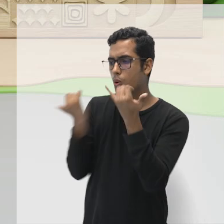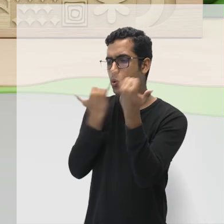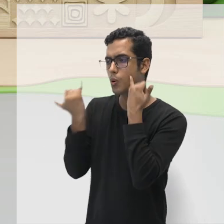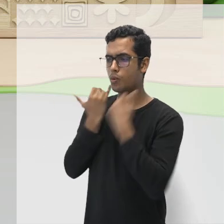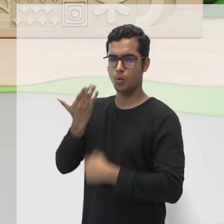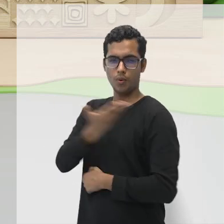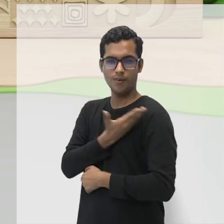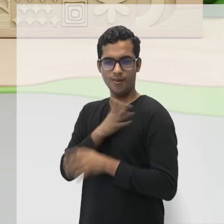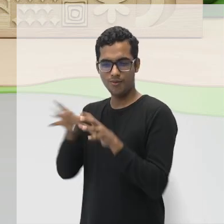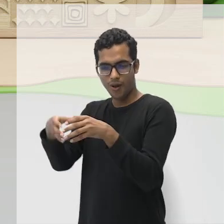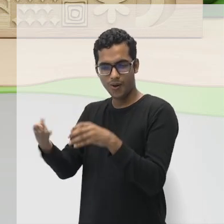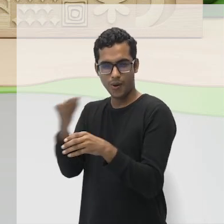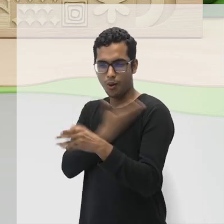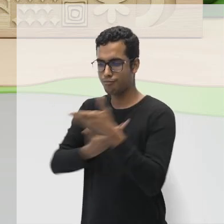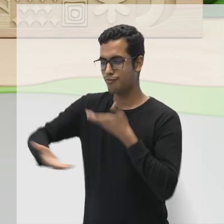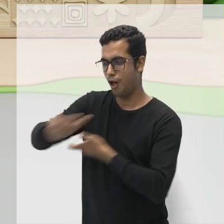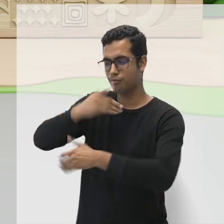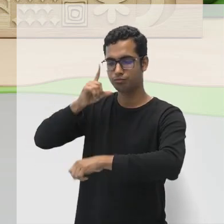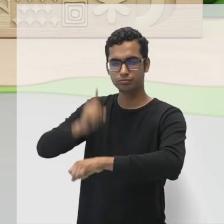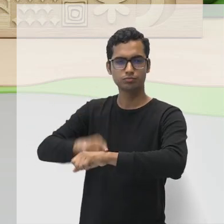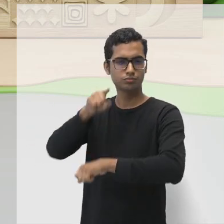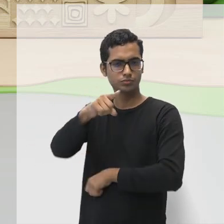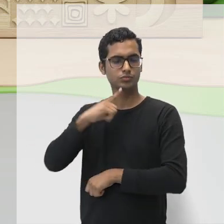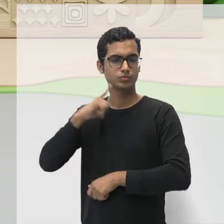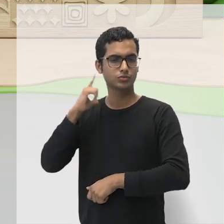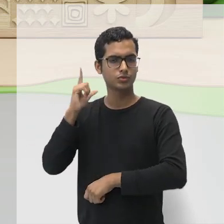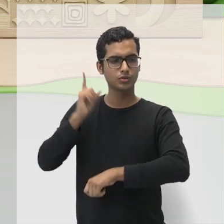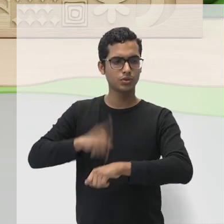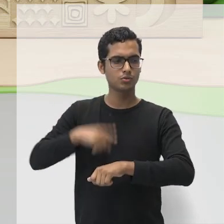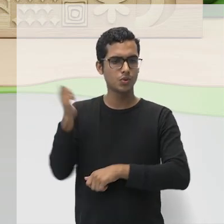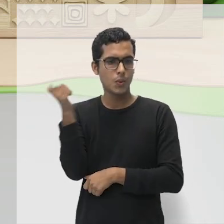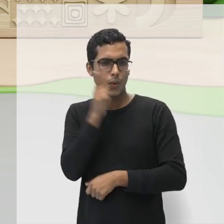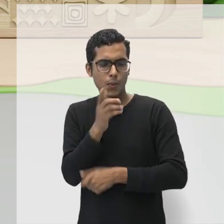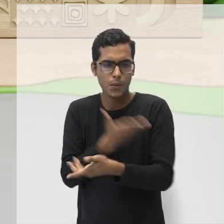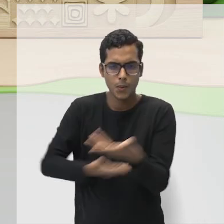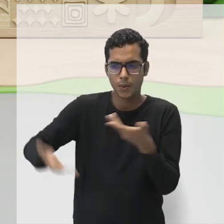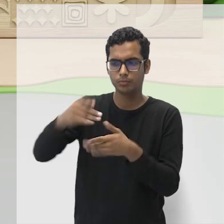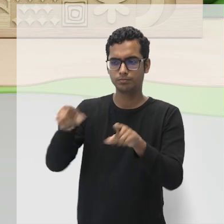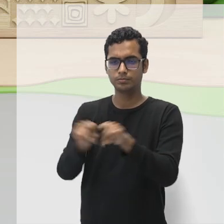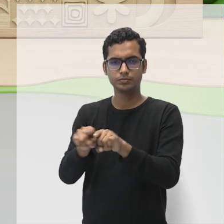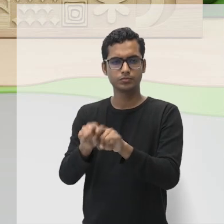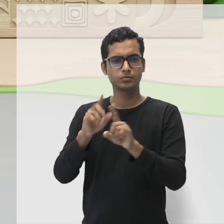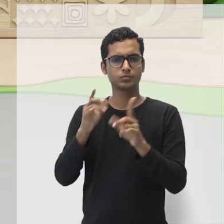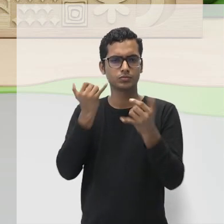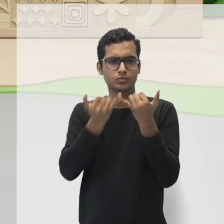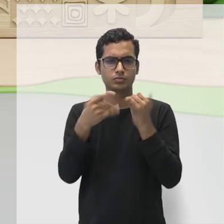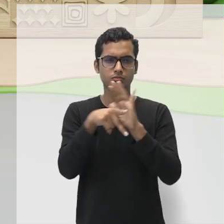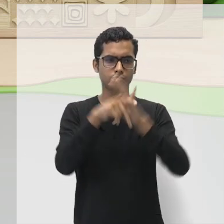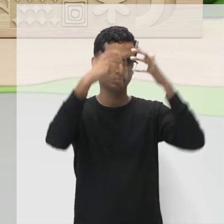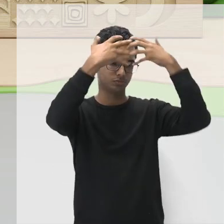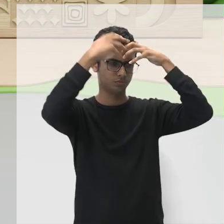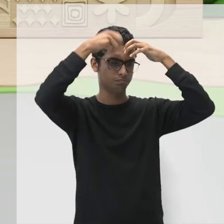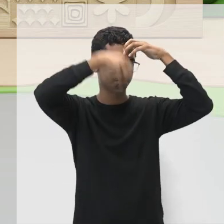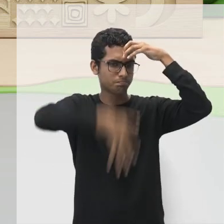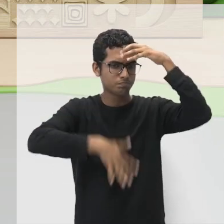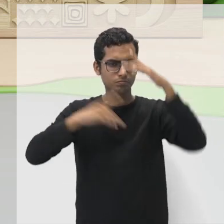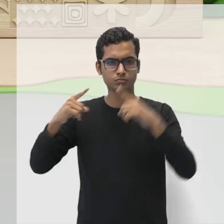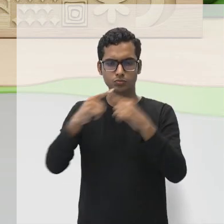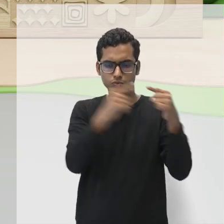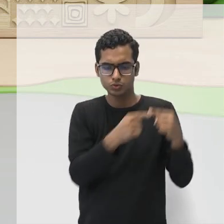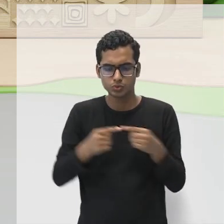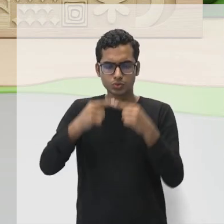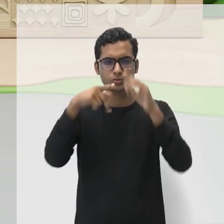colegas, né? Aquele momento, naquele local, para trocar informações com eles, é como se os gânglios estivessem atuando juntos